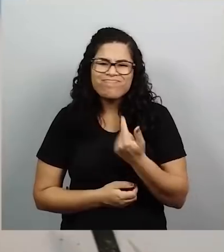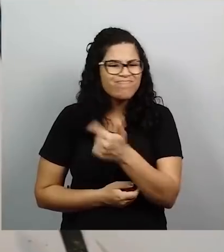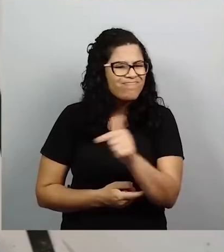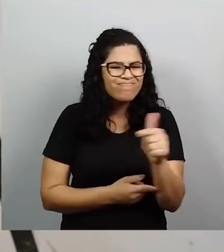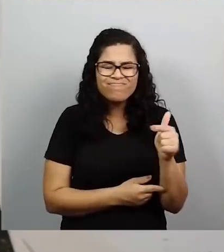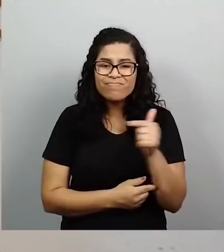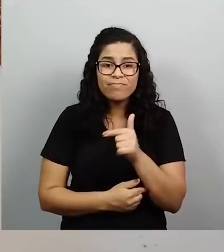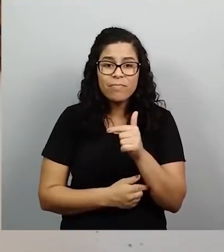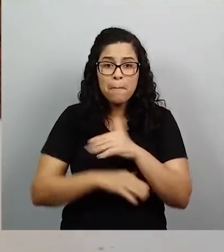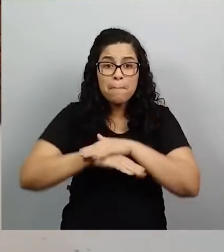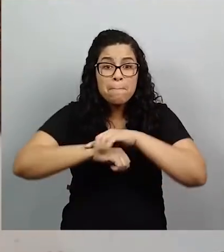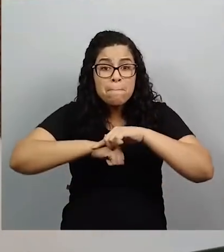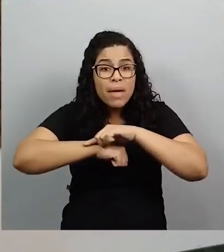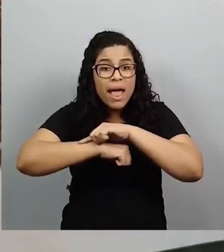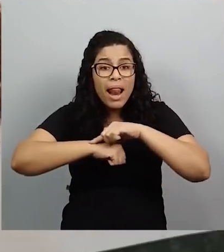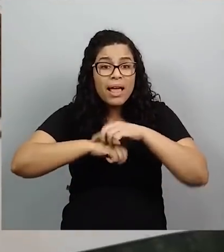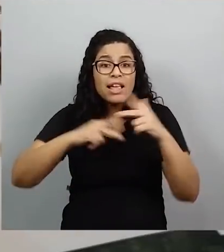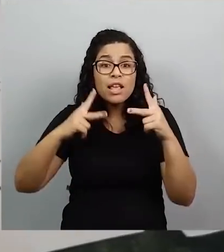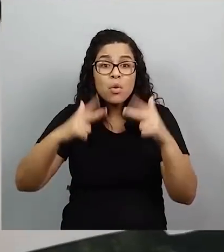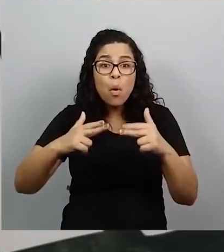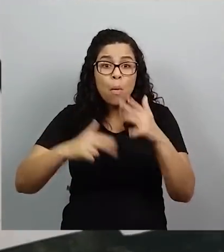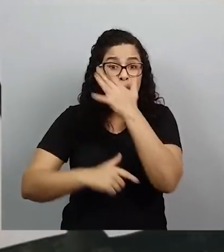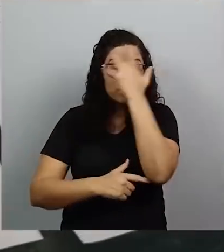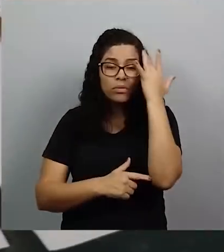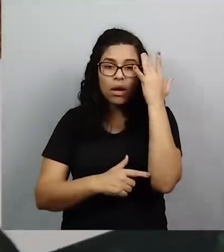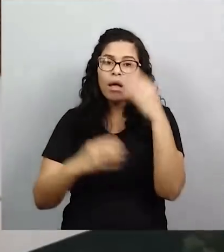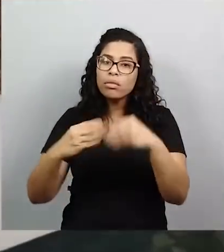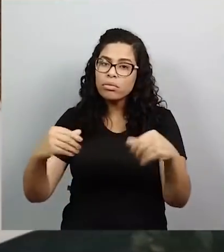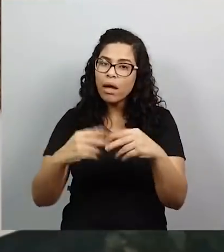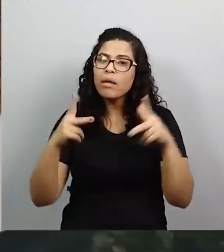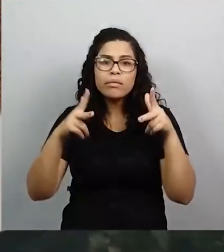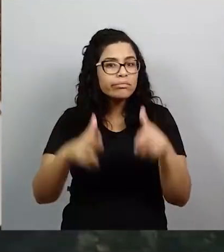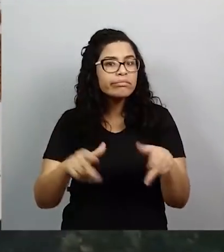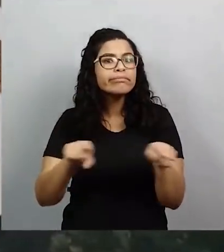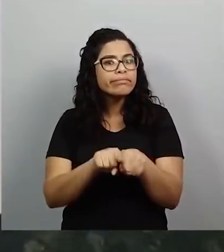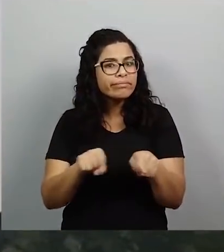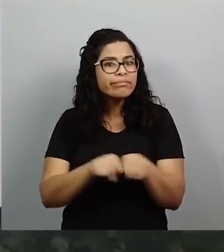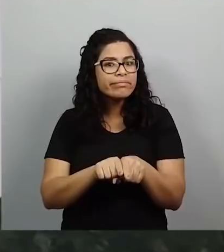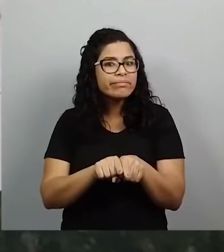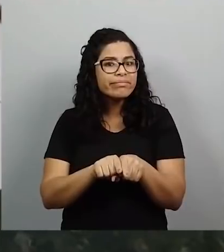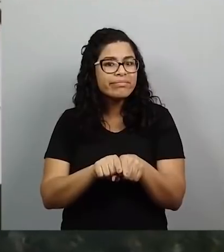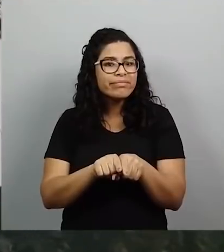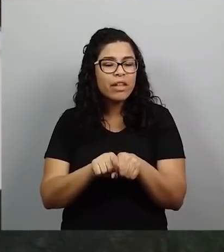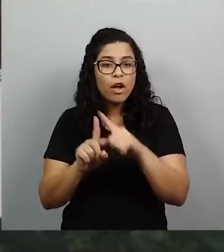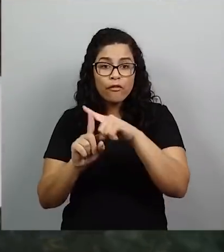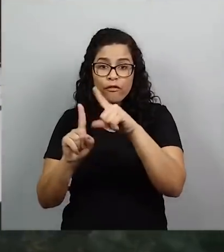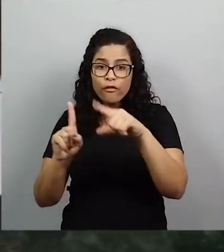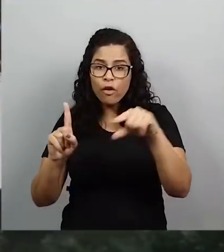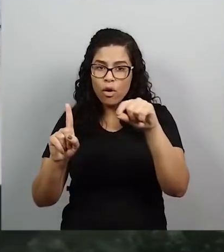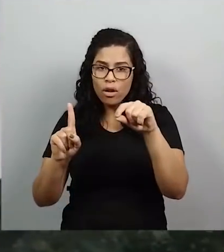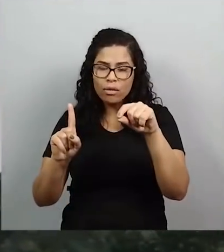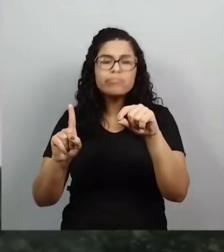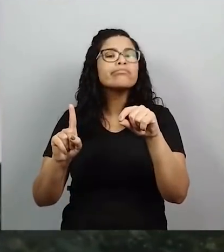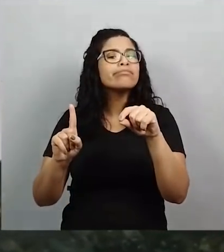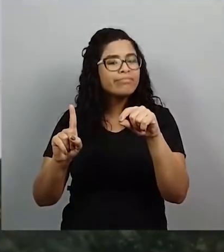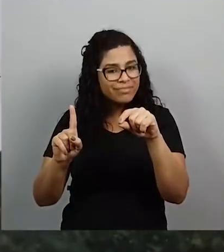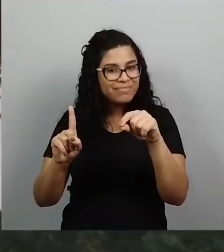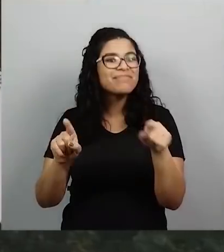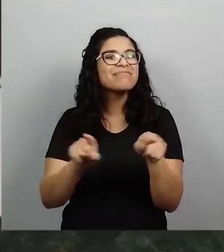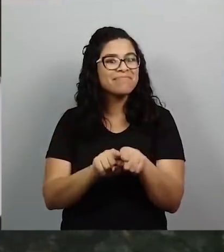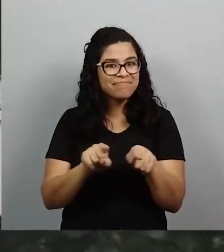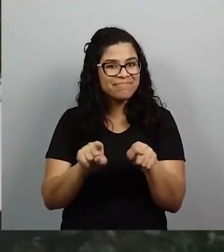o mesmo tom de pele que a outra, a terra é a mesma coisa. Com as folhas também é a mesma